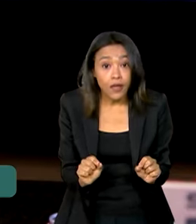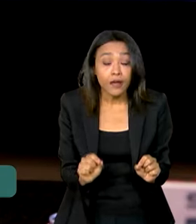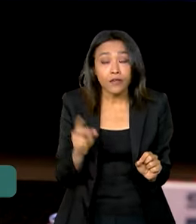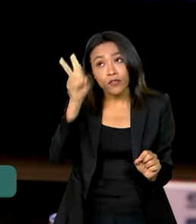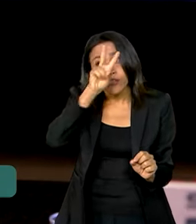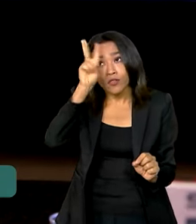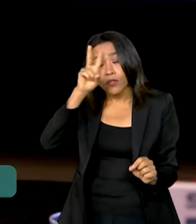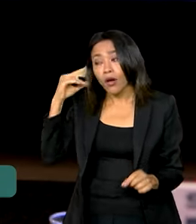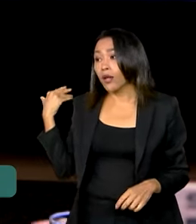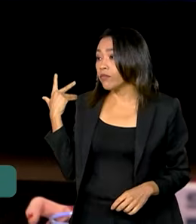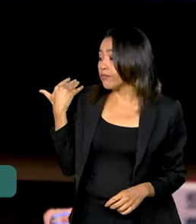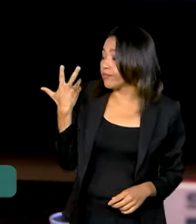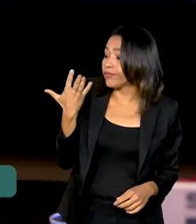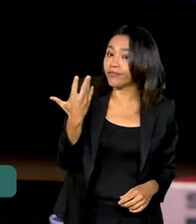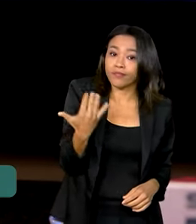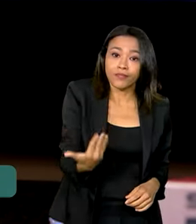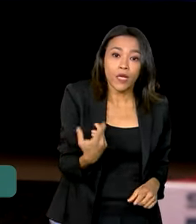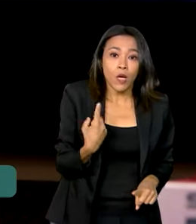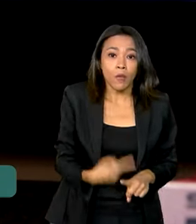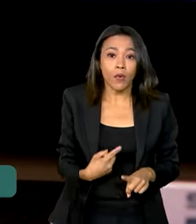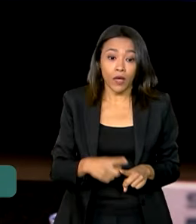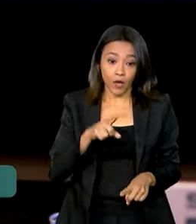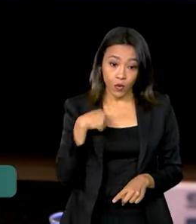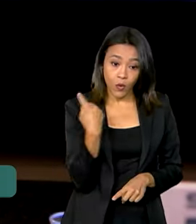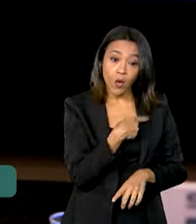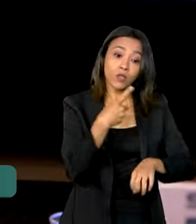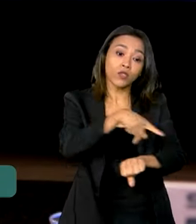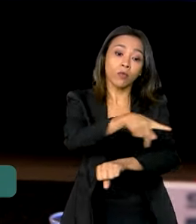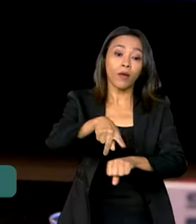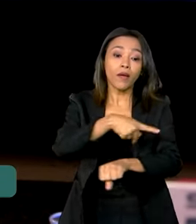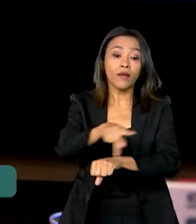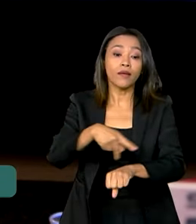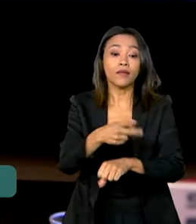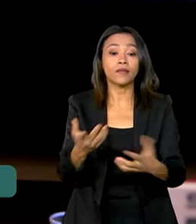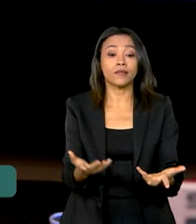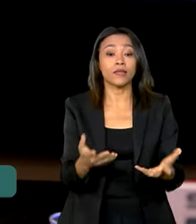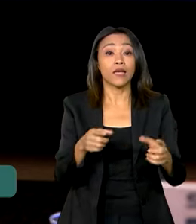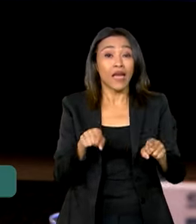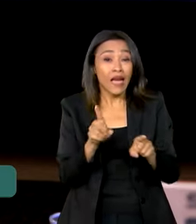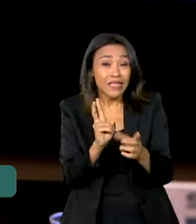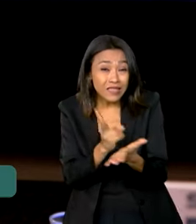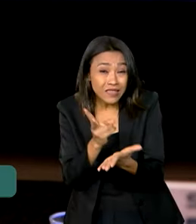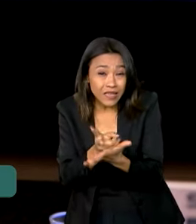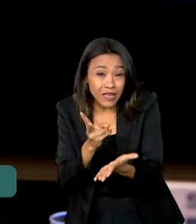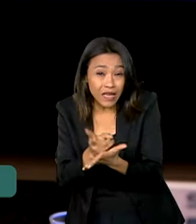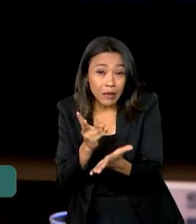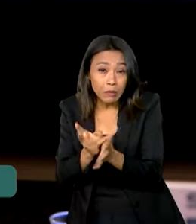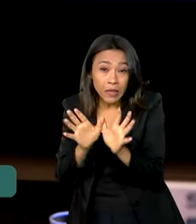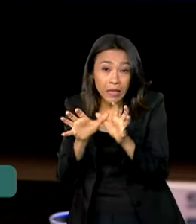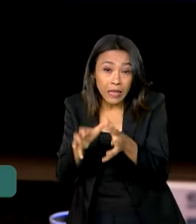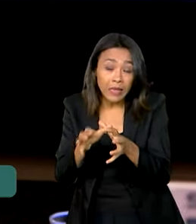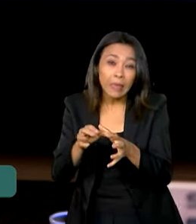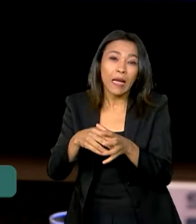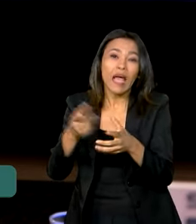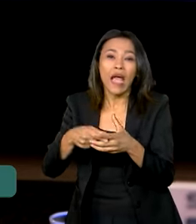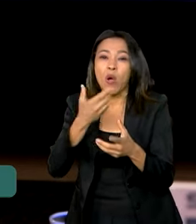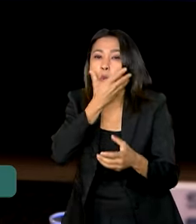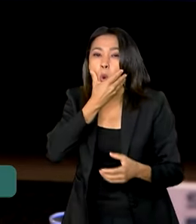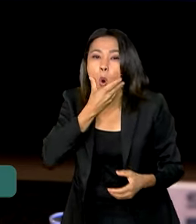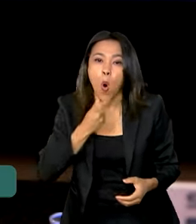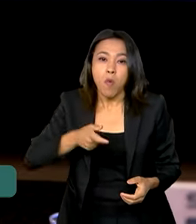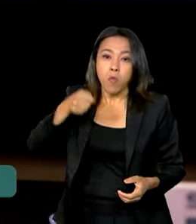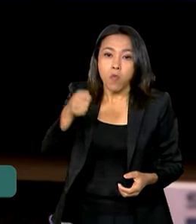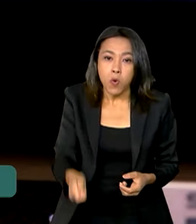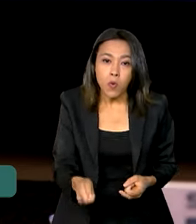histórica também porque o nosso país Ele é patrimonialista né é é é machista é